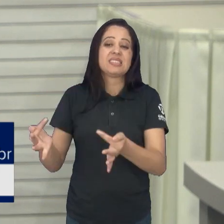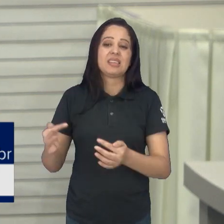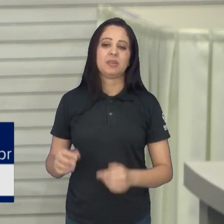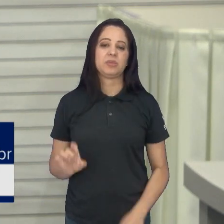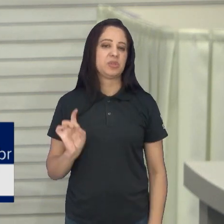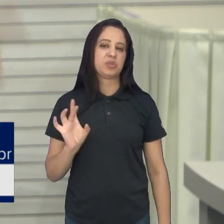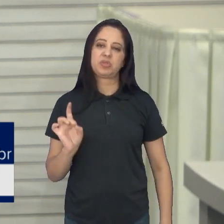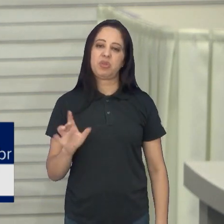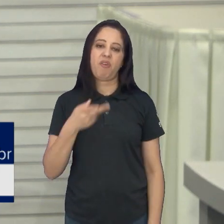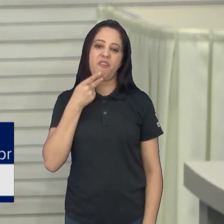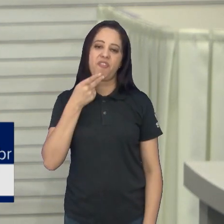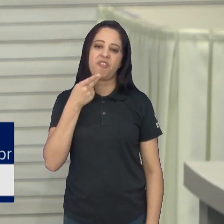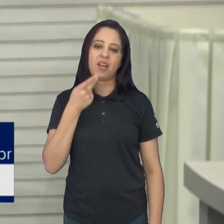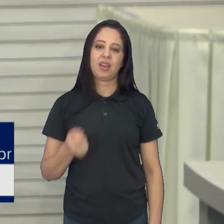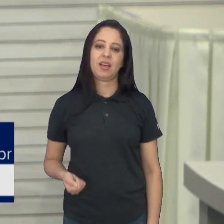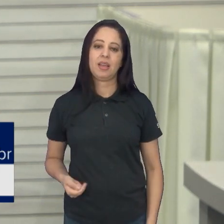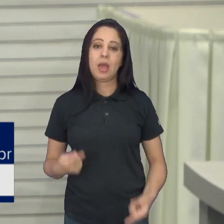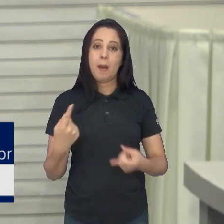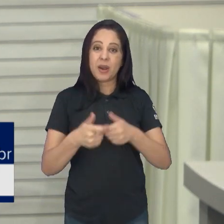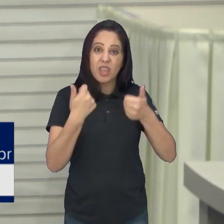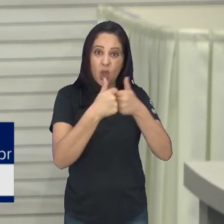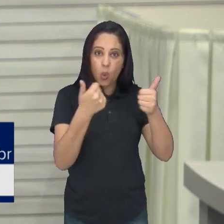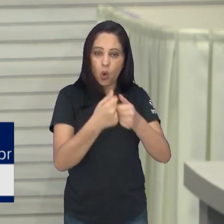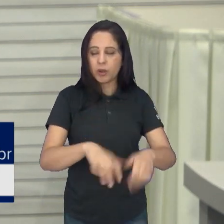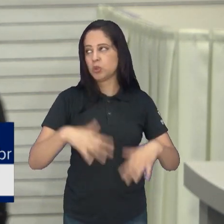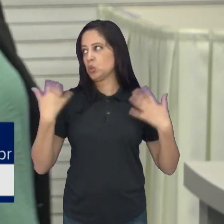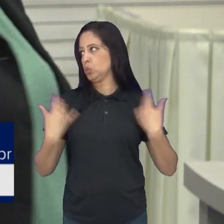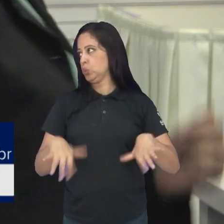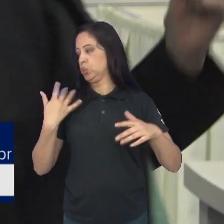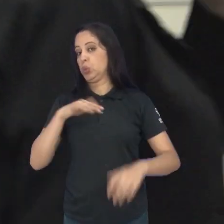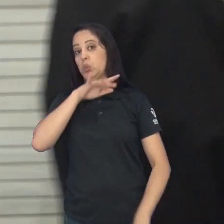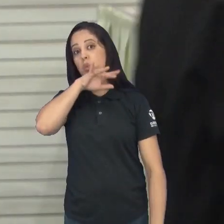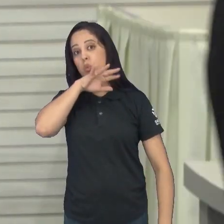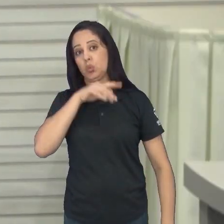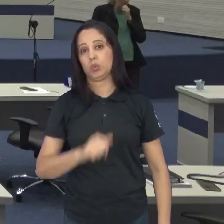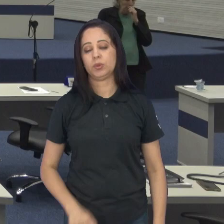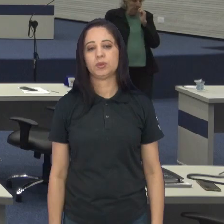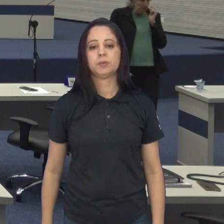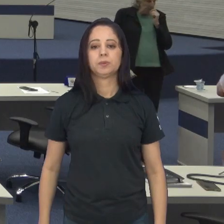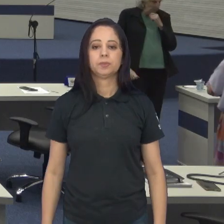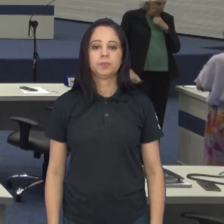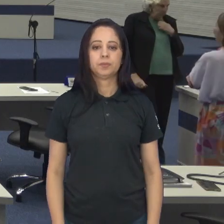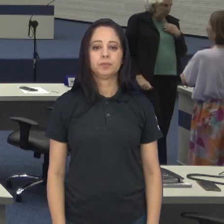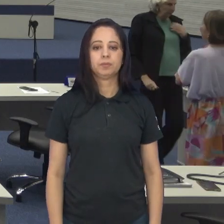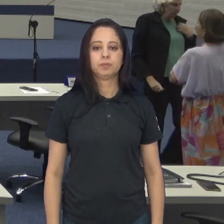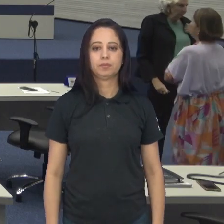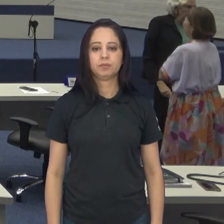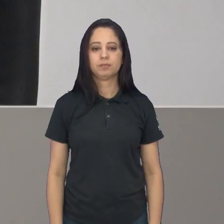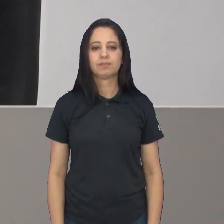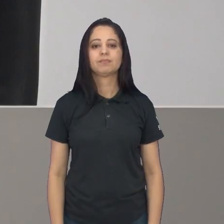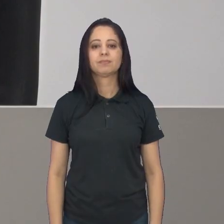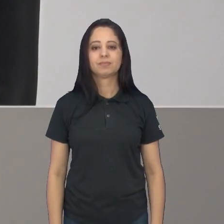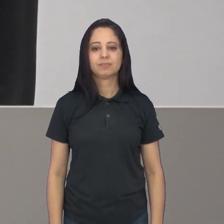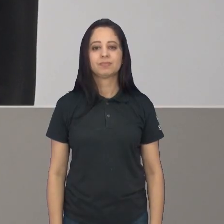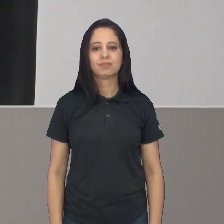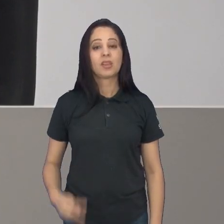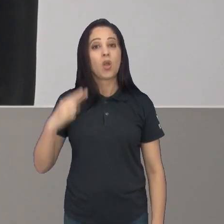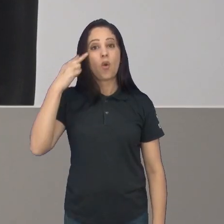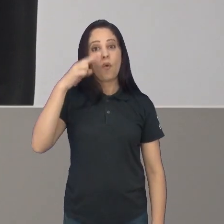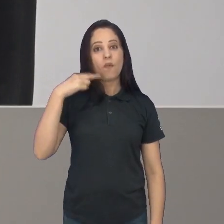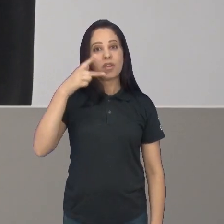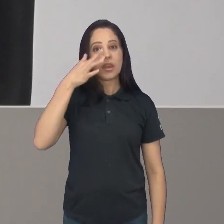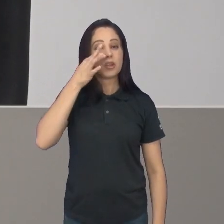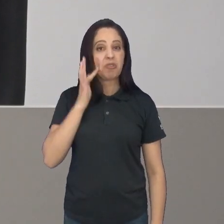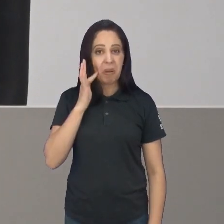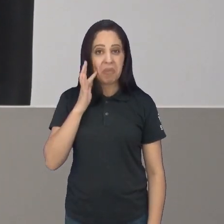isso que eu queria falar, porque o ônibus está um caos também nessa cidade. Bom, pelo que eu entendi aqui, o vereador Fabiano Zagueiro fez